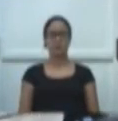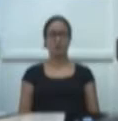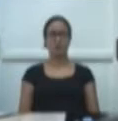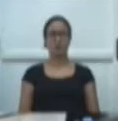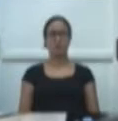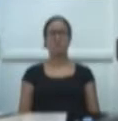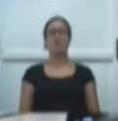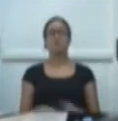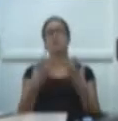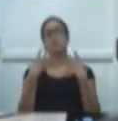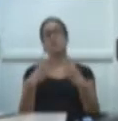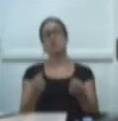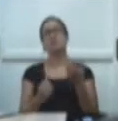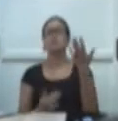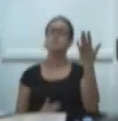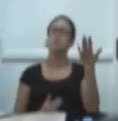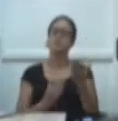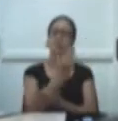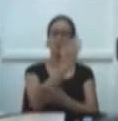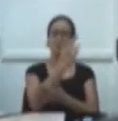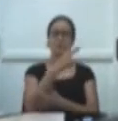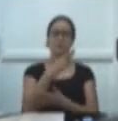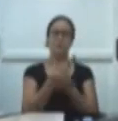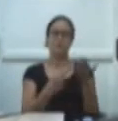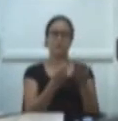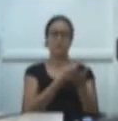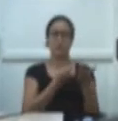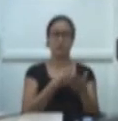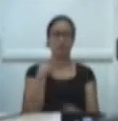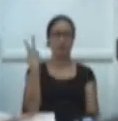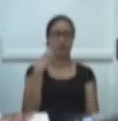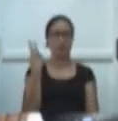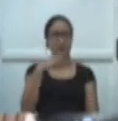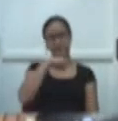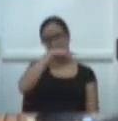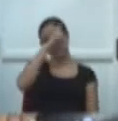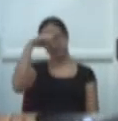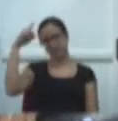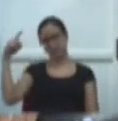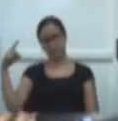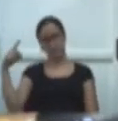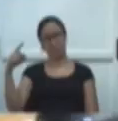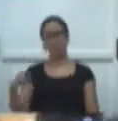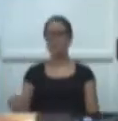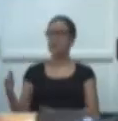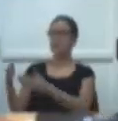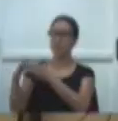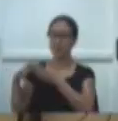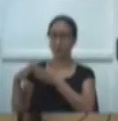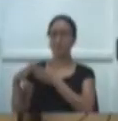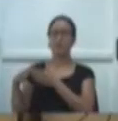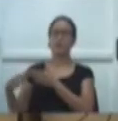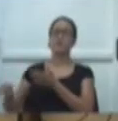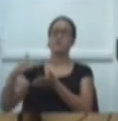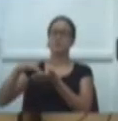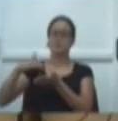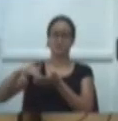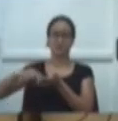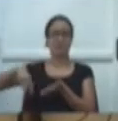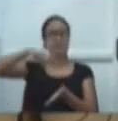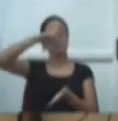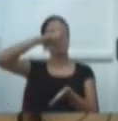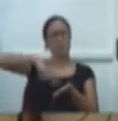Está aprovado o requerimento da vereadora doutora Mayra, e eu peço ao primeiro secretário que proceda à leitura conforme